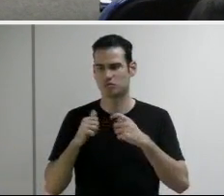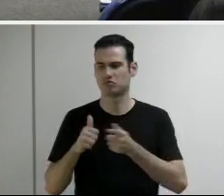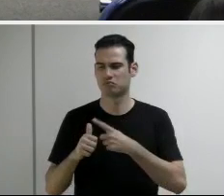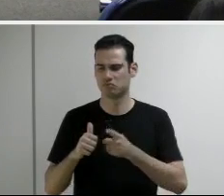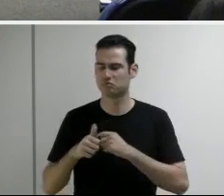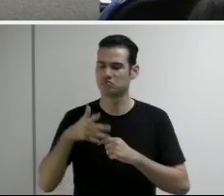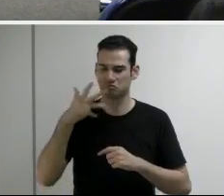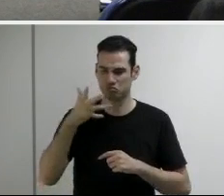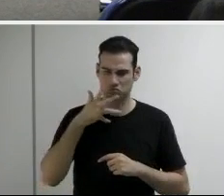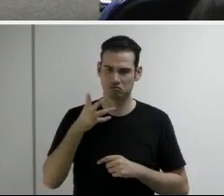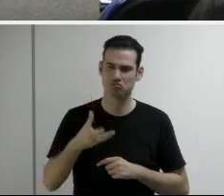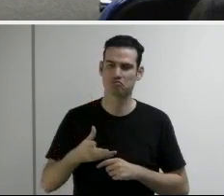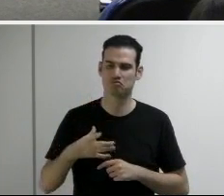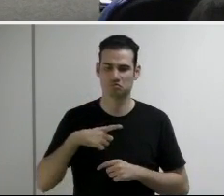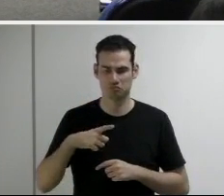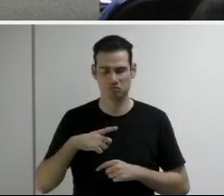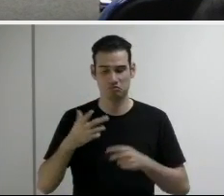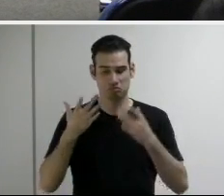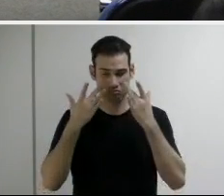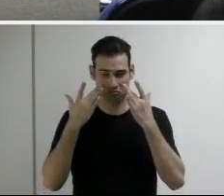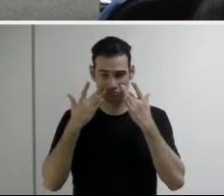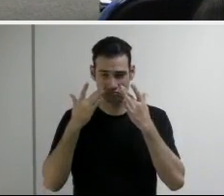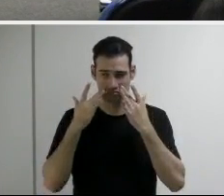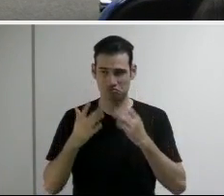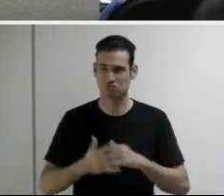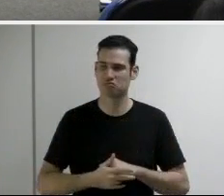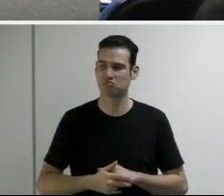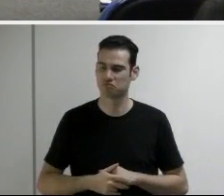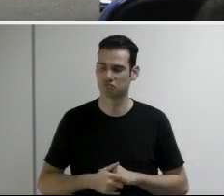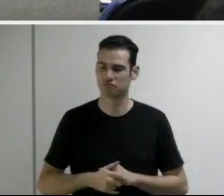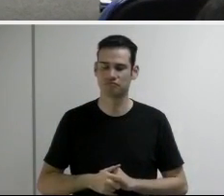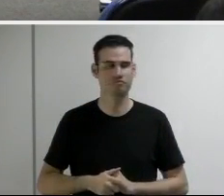substitutivo, que ele mesmo chamou de versão para trabalho,